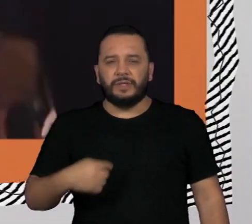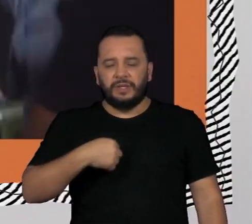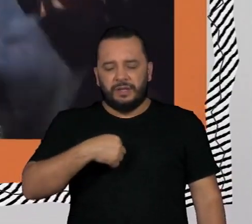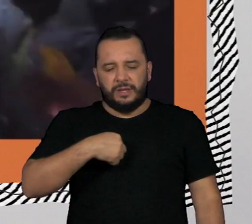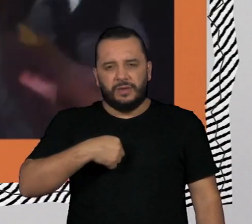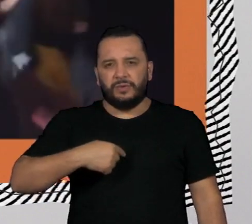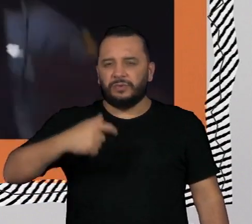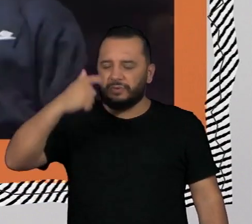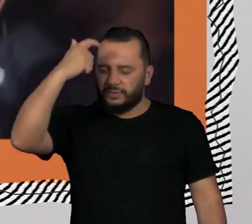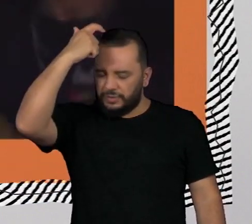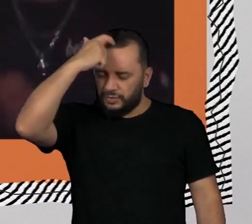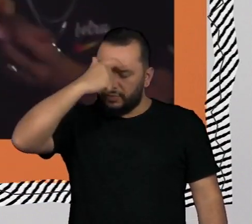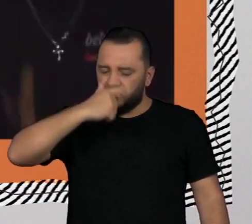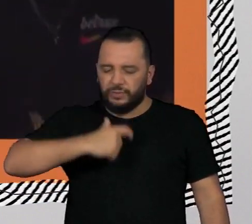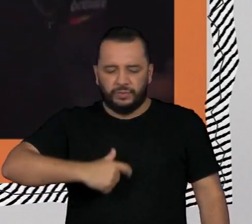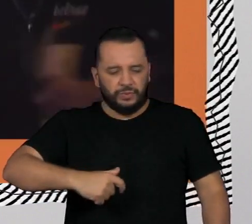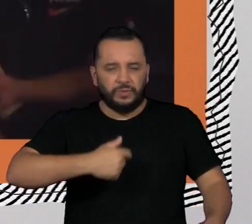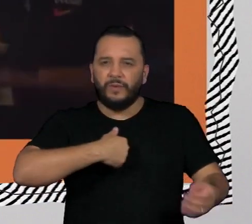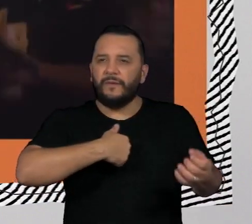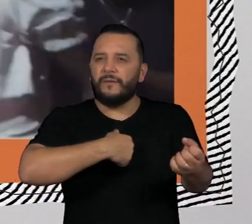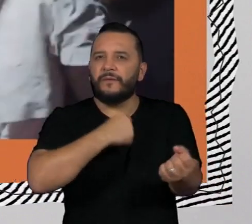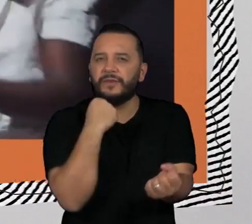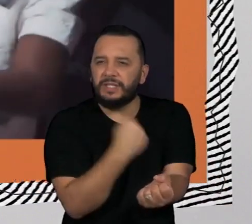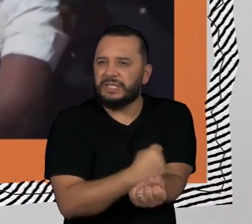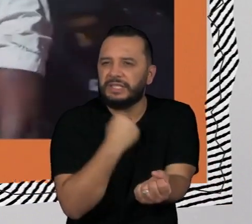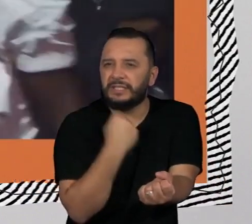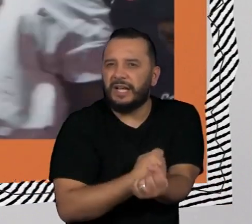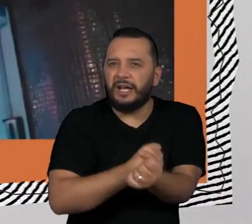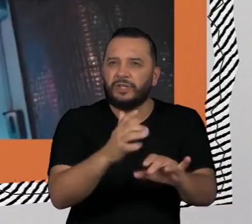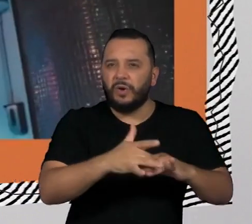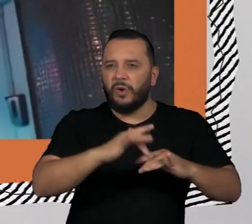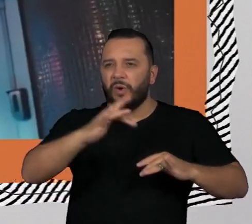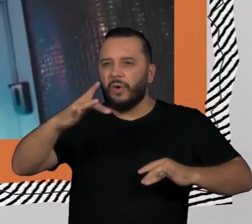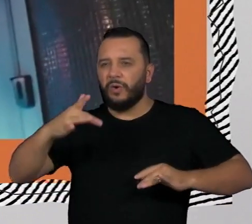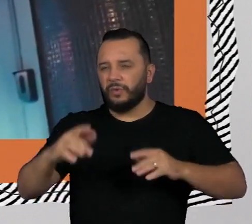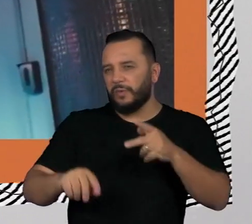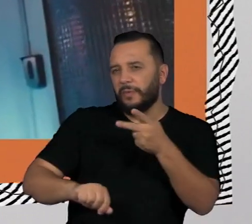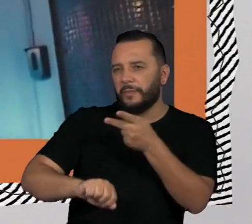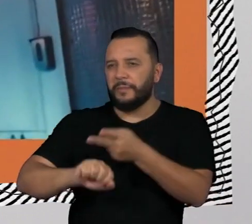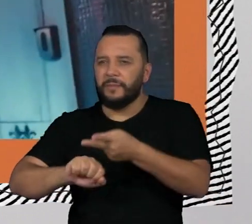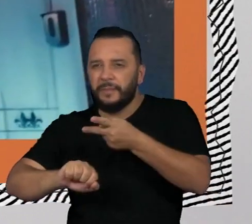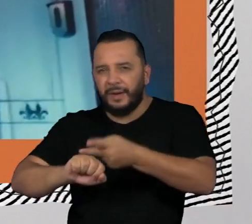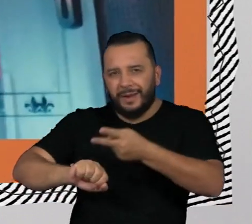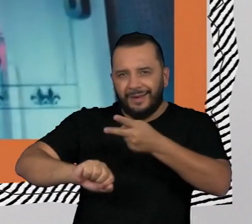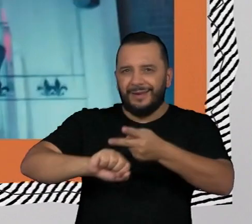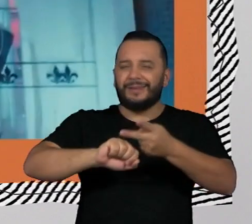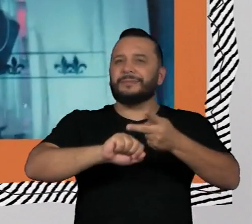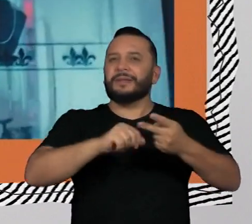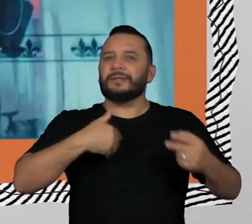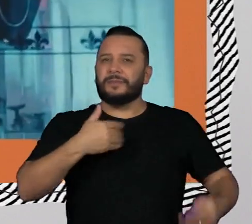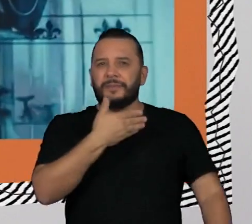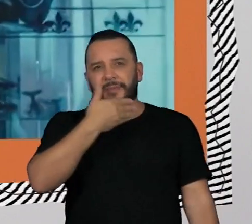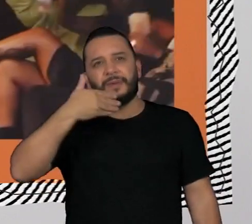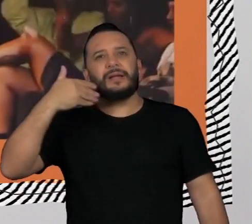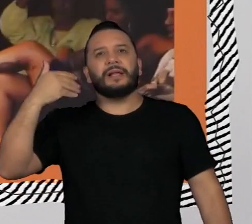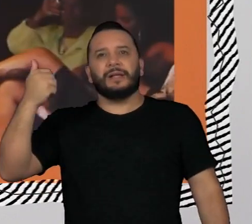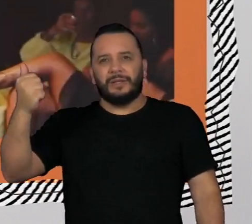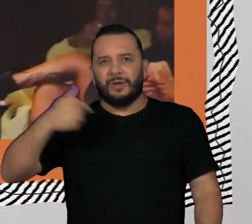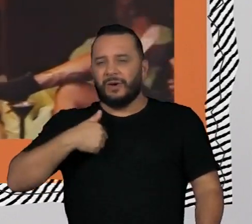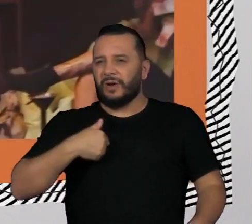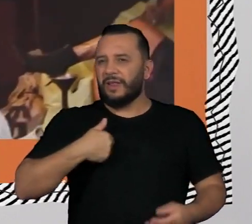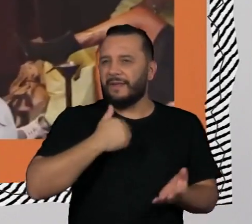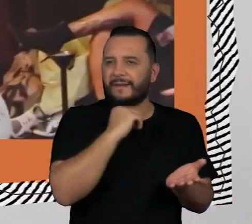Eu sou viciado em ouro branco, mais um milhão no banco de galo. No meu pulso eu gosto é de